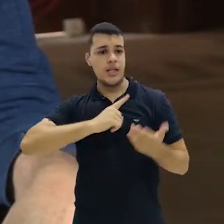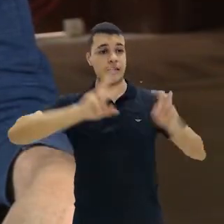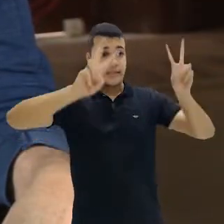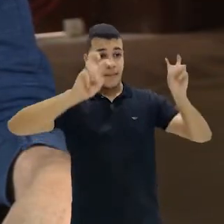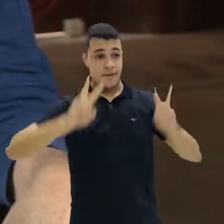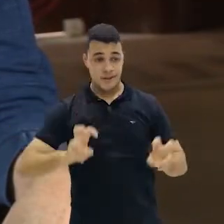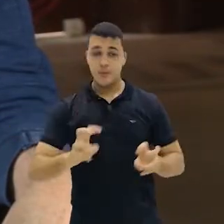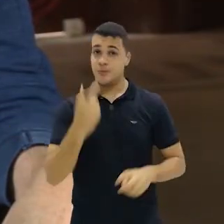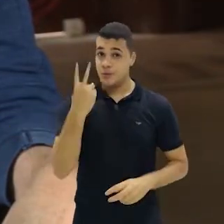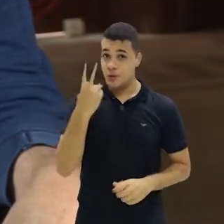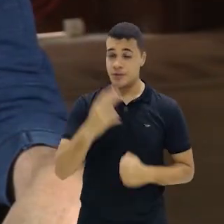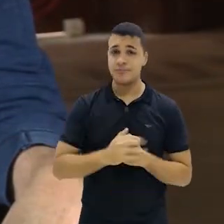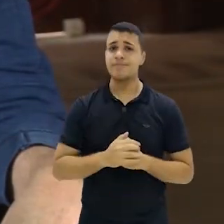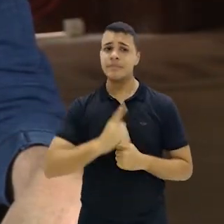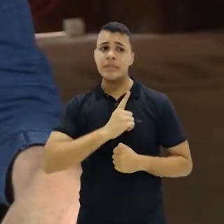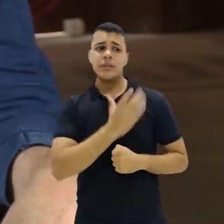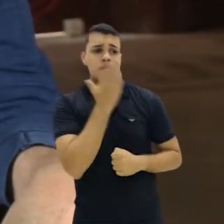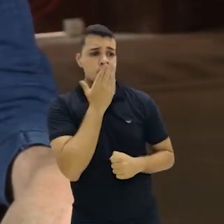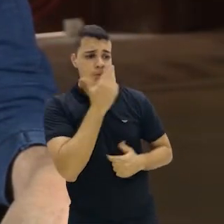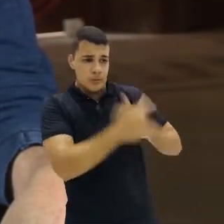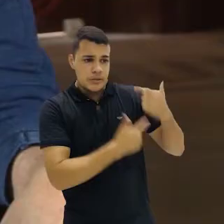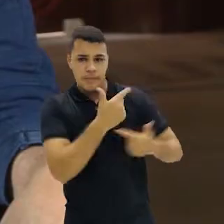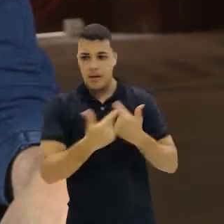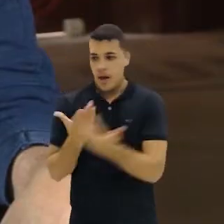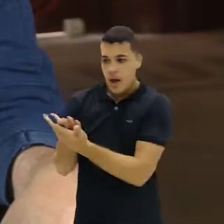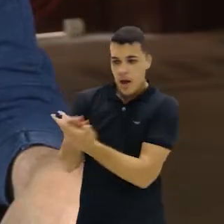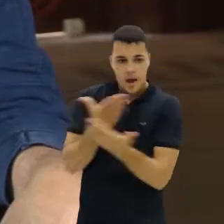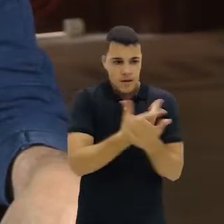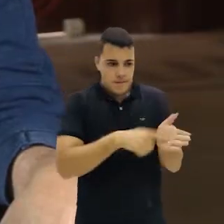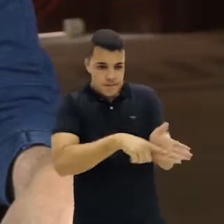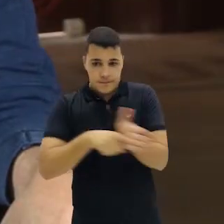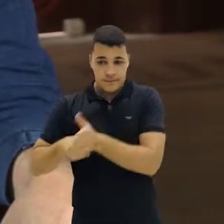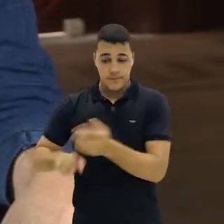estudos chamados de coortes e os estudos de intervenção.